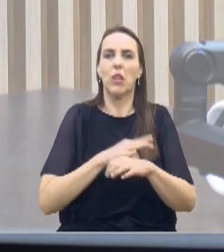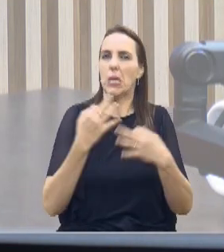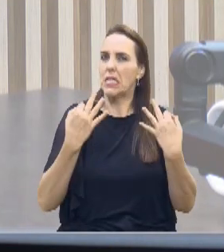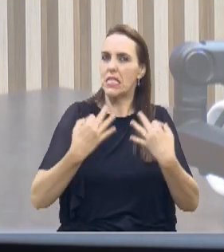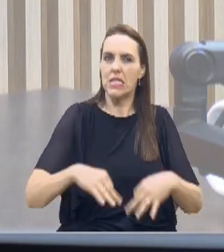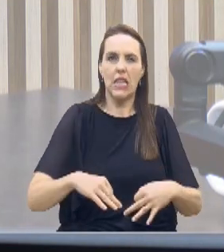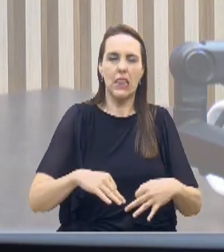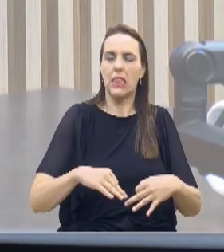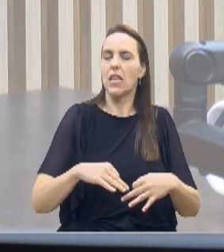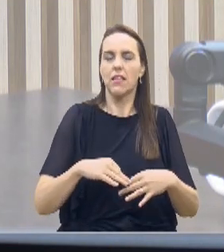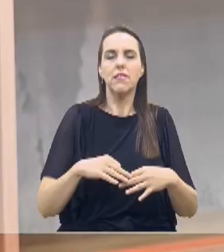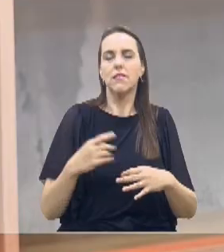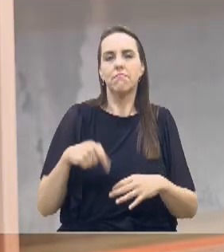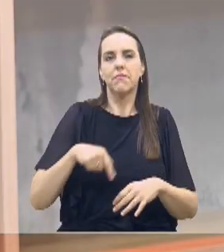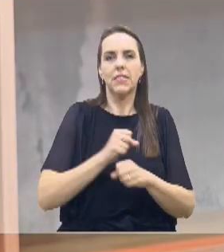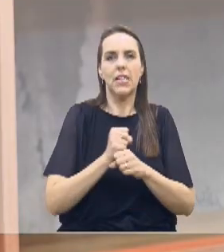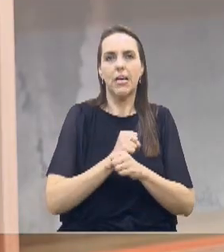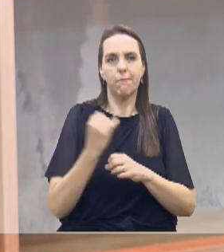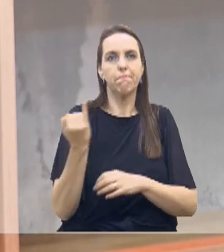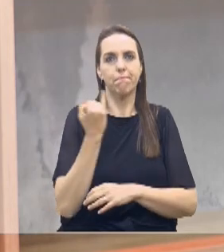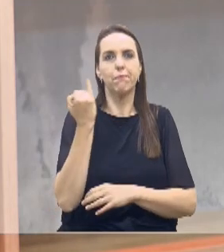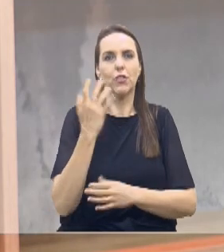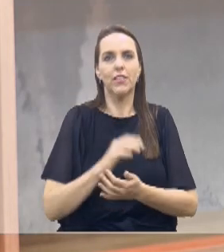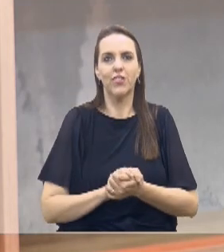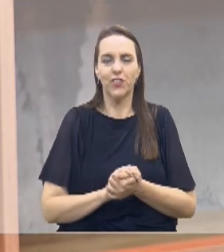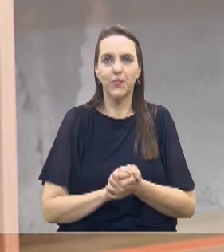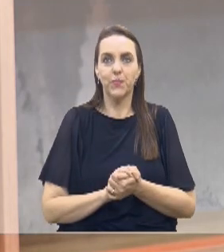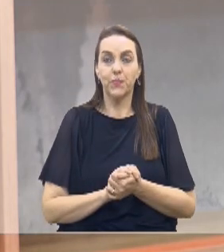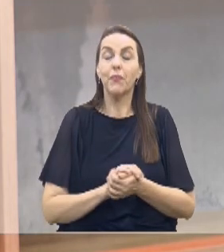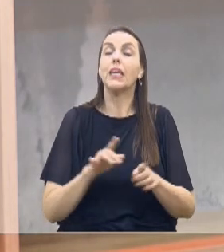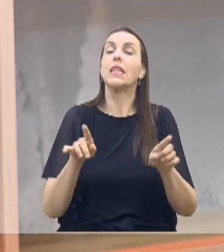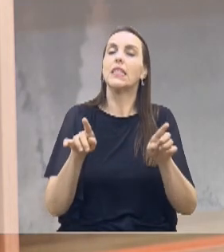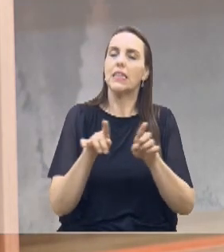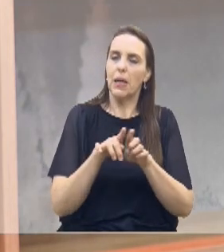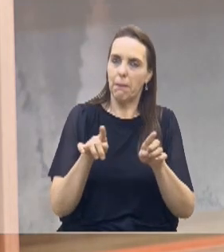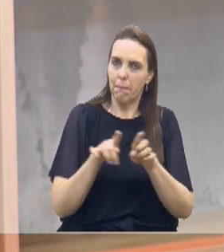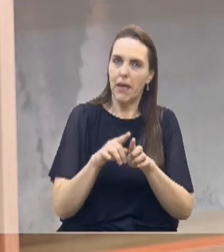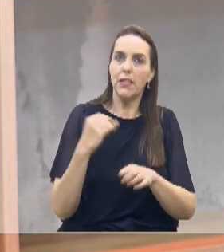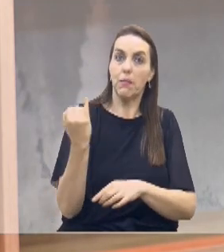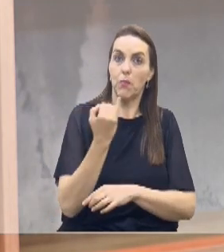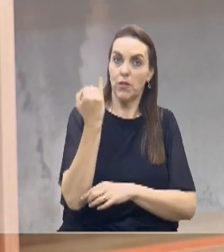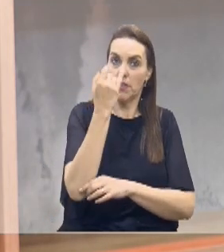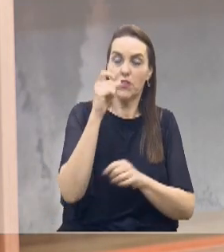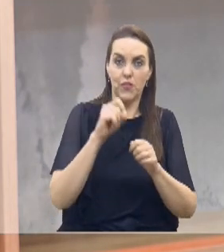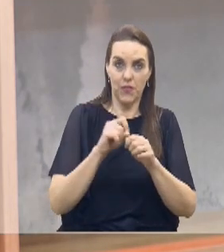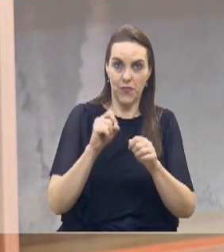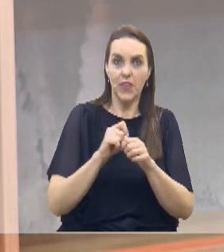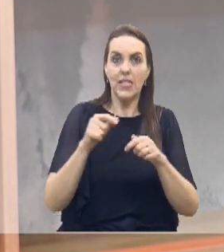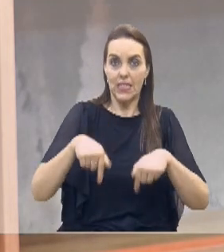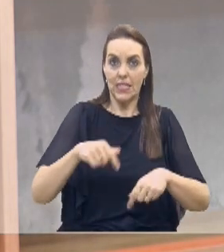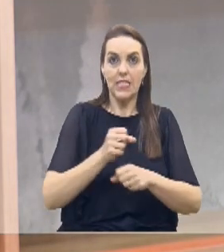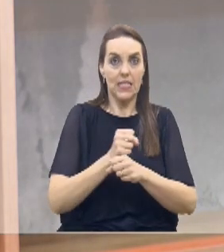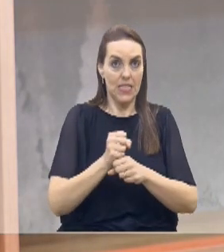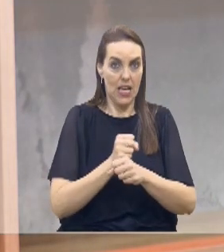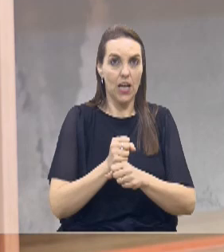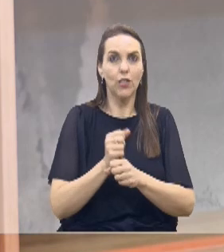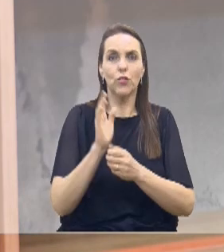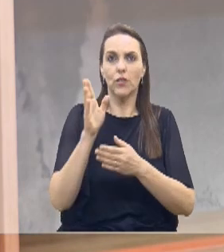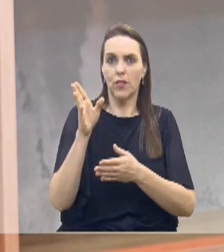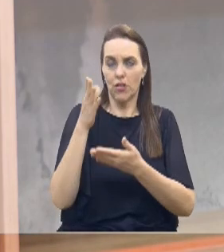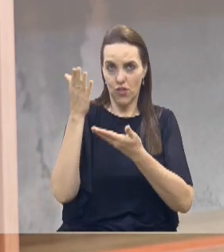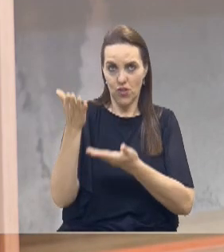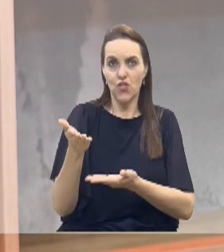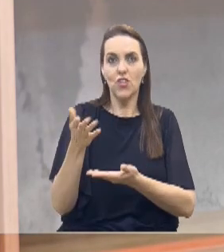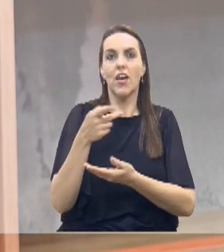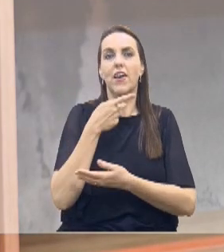passos importantes nesse sentido. Um capítulo importantíssimo neste ano, a senhora citou, numa das suas primeiras intervenções aqui no nosso